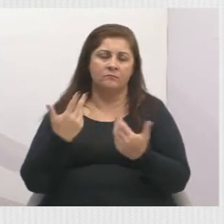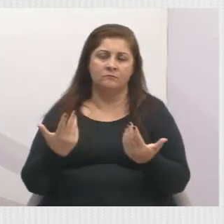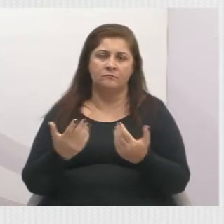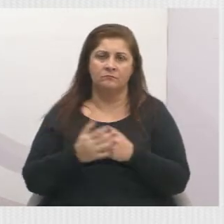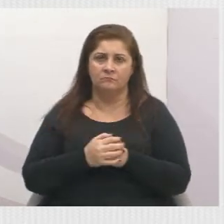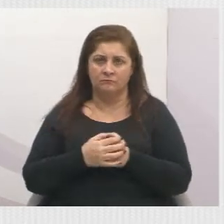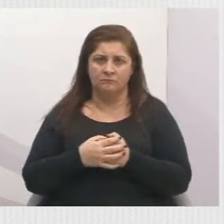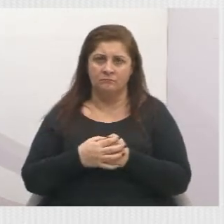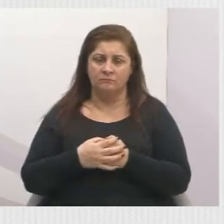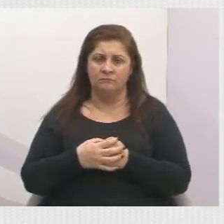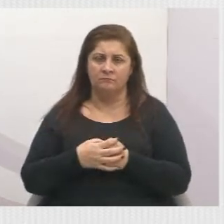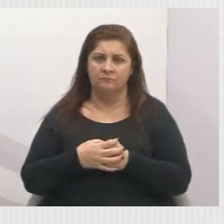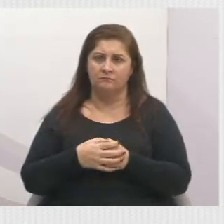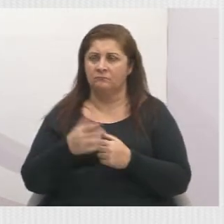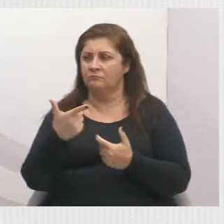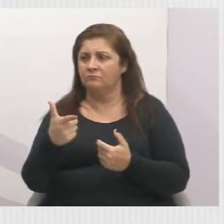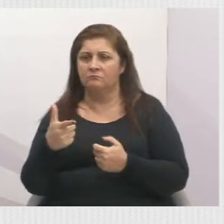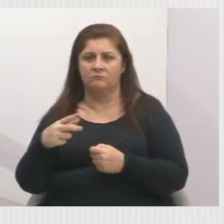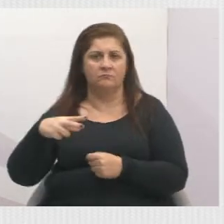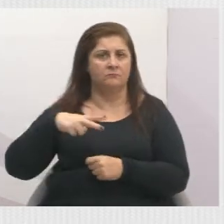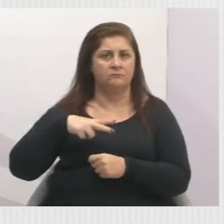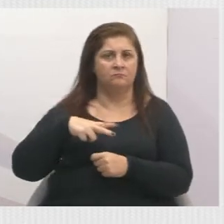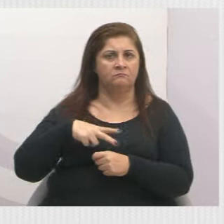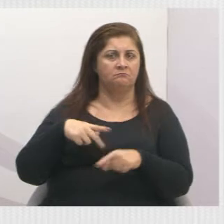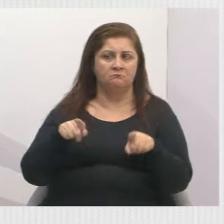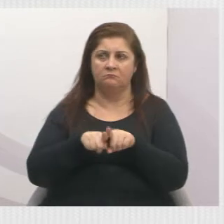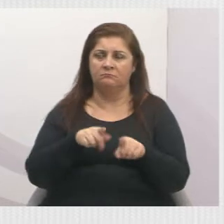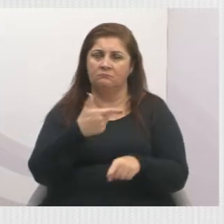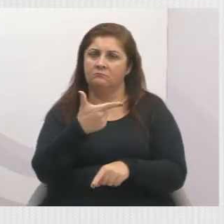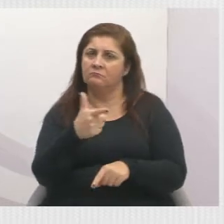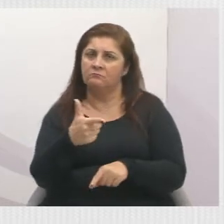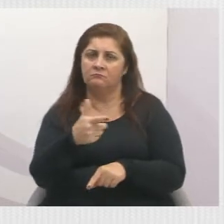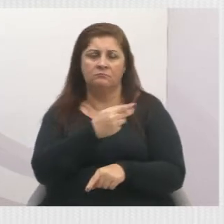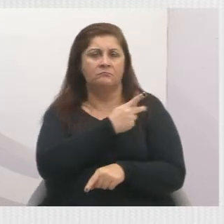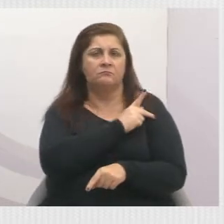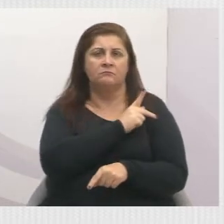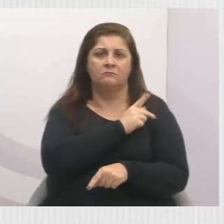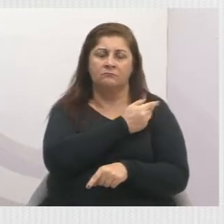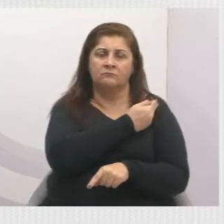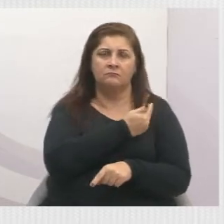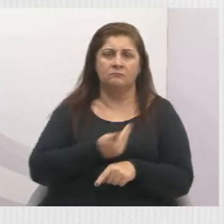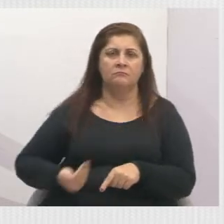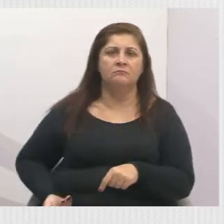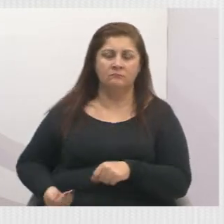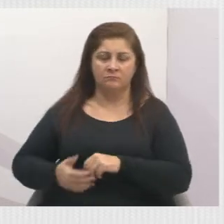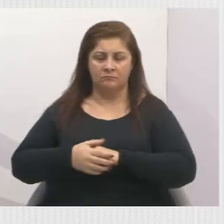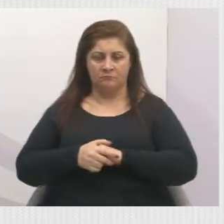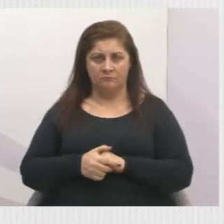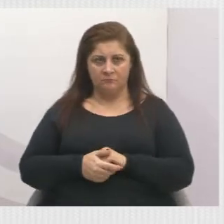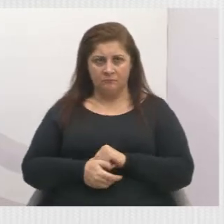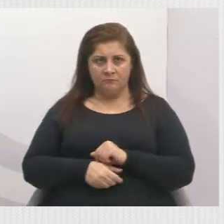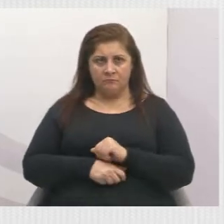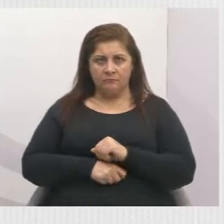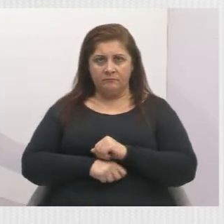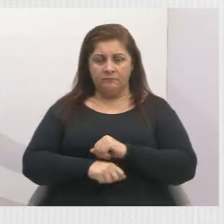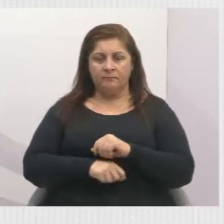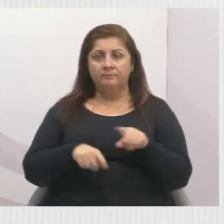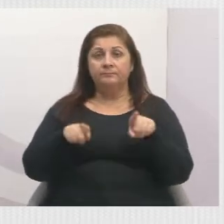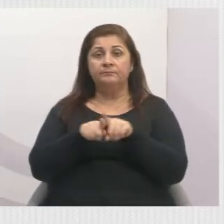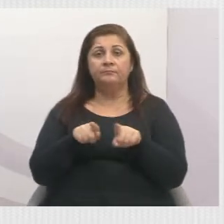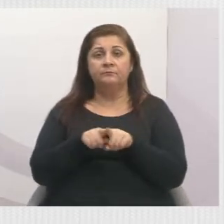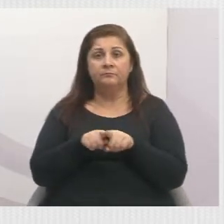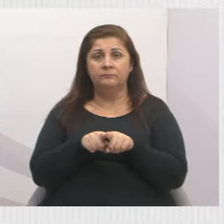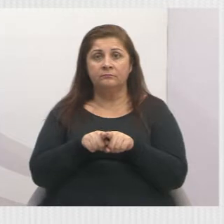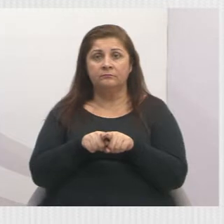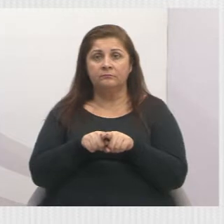parâmetro, tanto no setor privado como no regime federal. Além disso, costuma-se estender